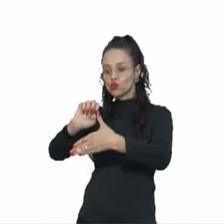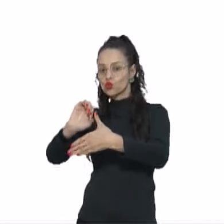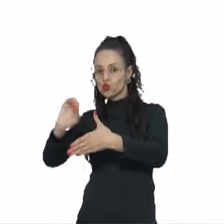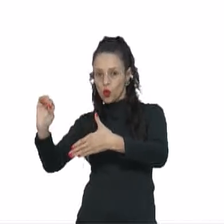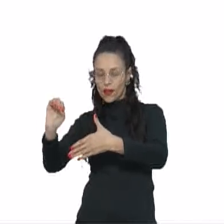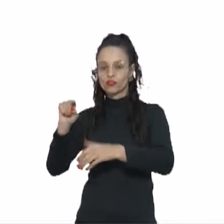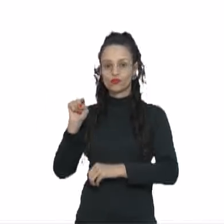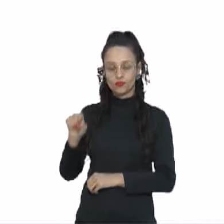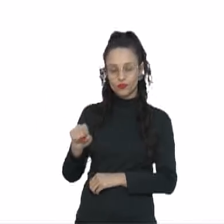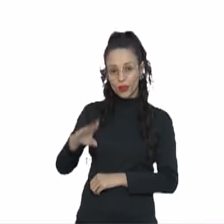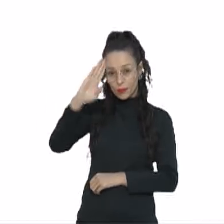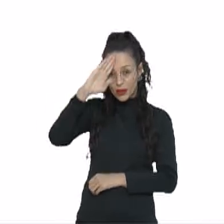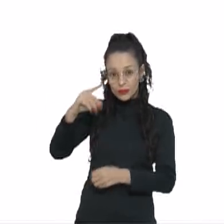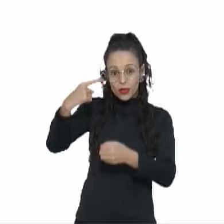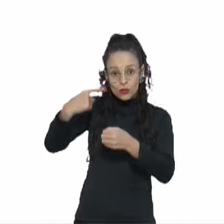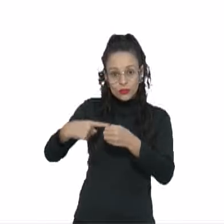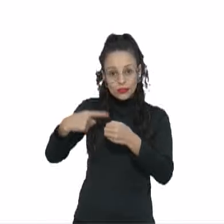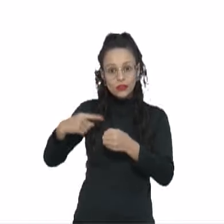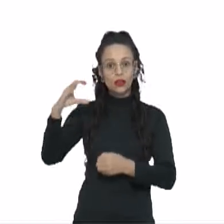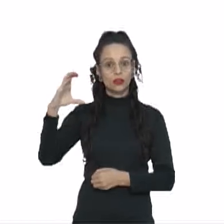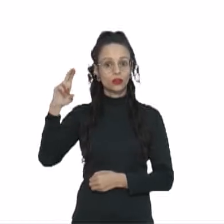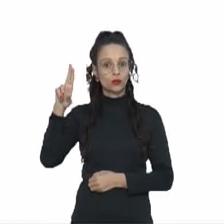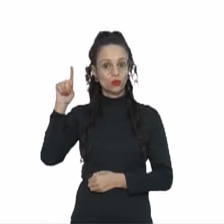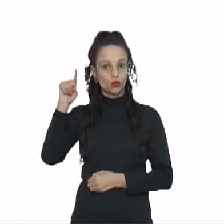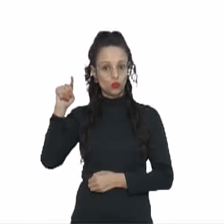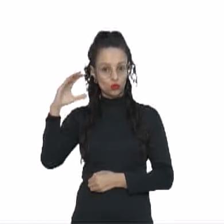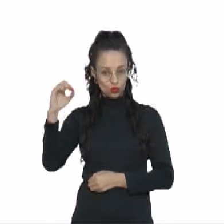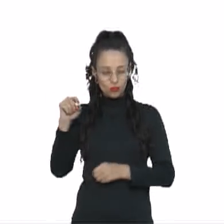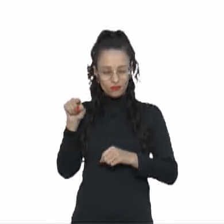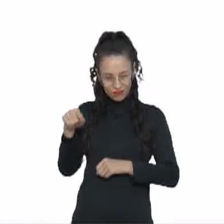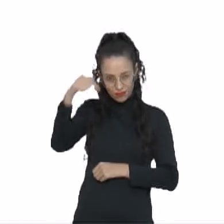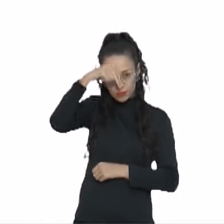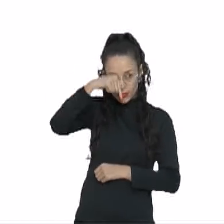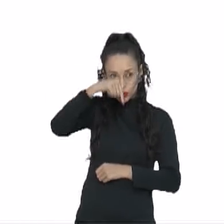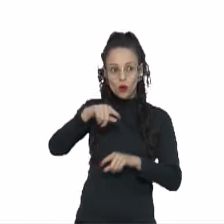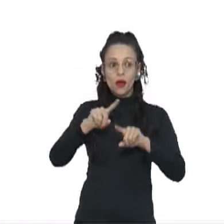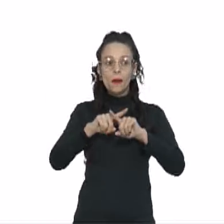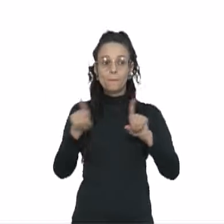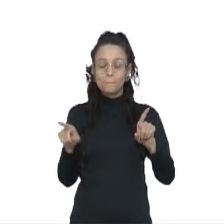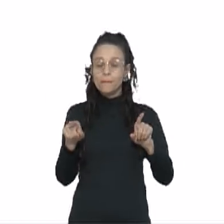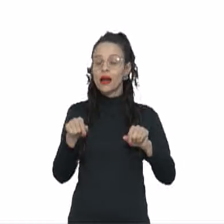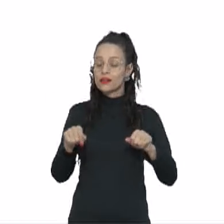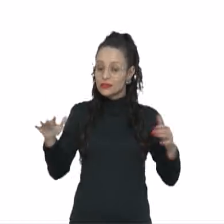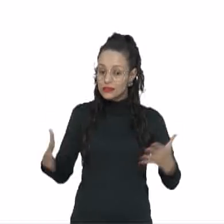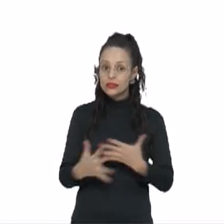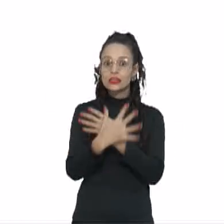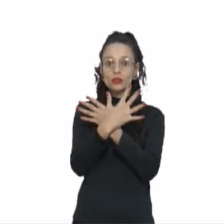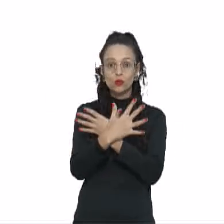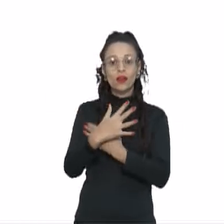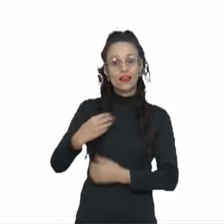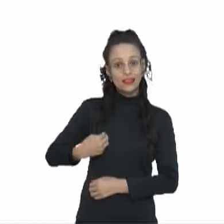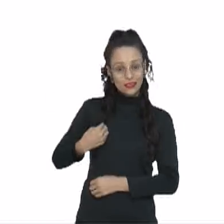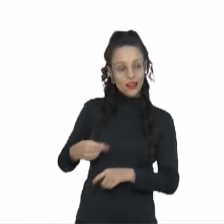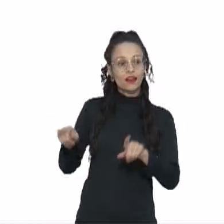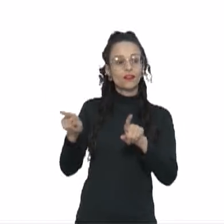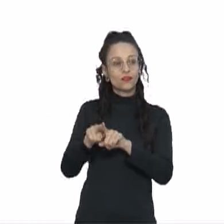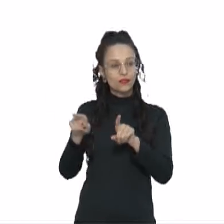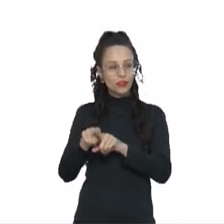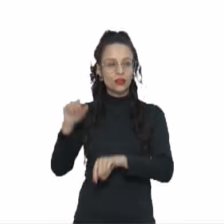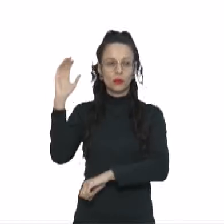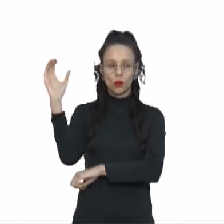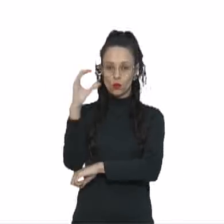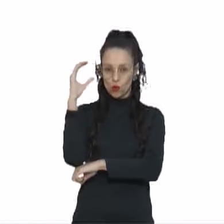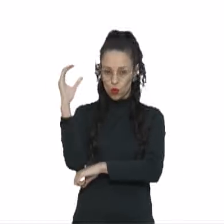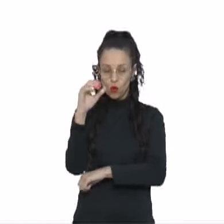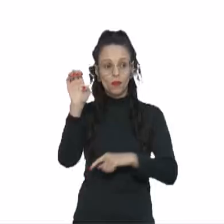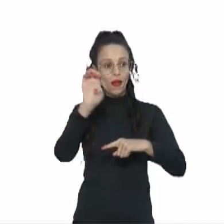atual Peru, mas o Império Inca chegou a regiões dos atuais países da Colômbia, olha só, Equador, Bolívia,